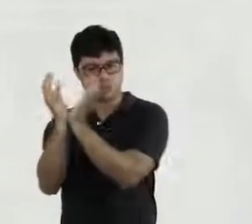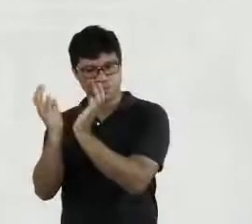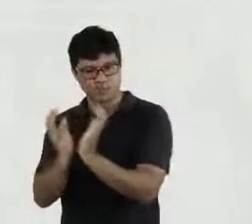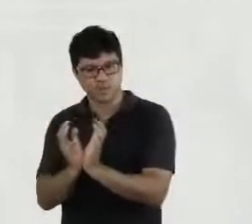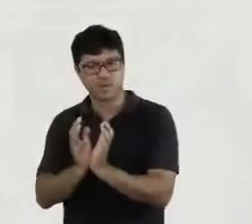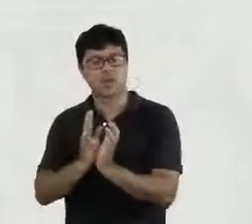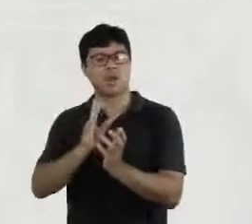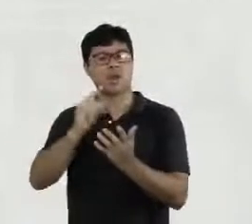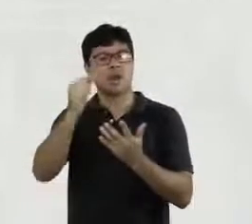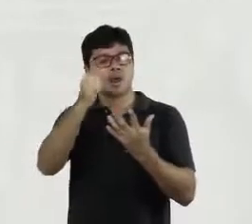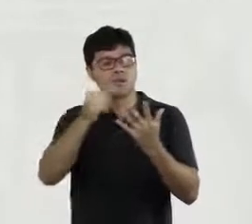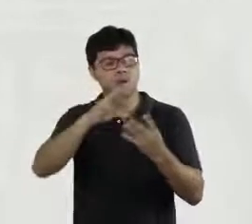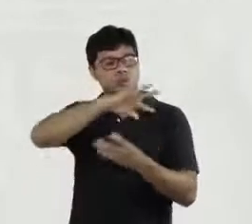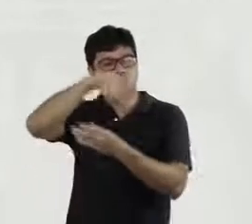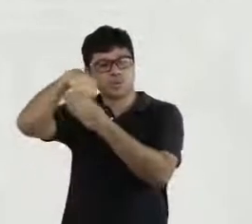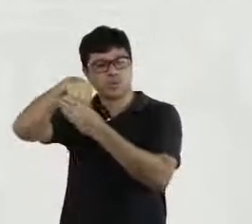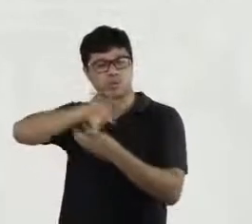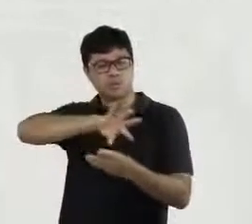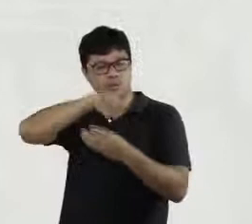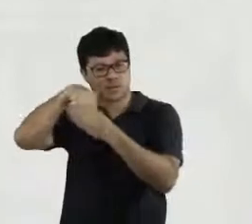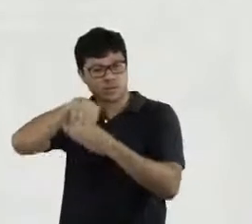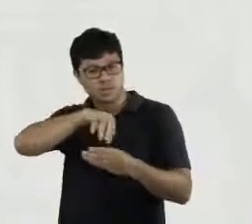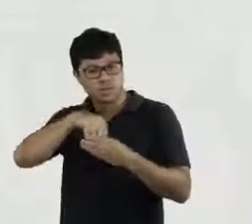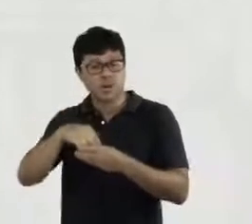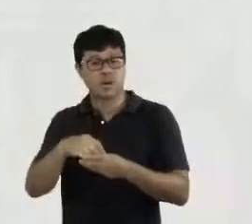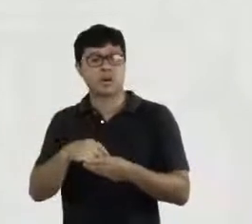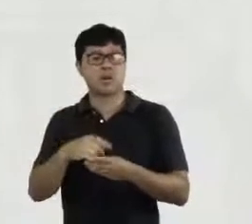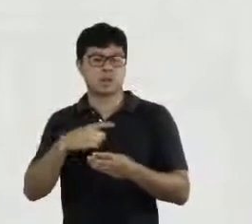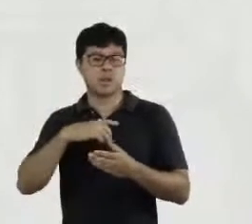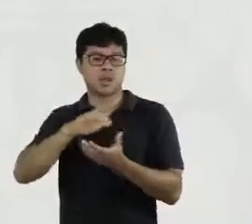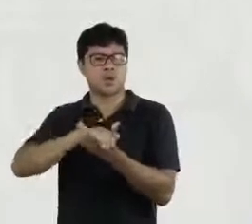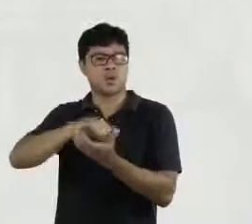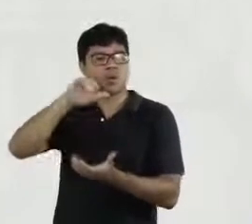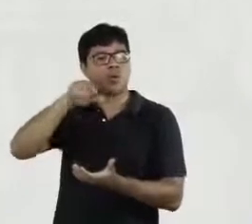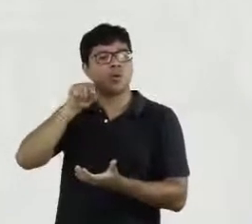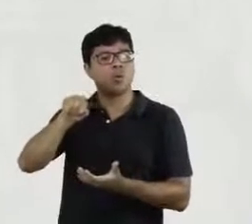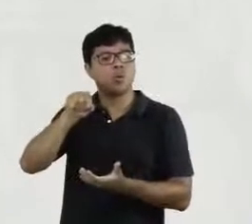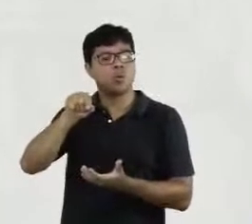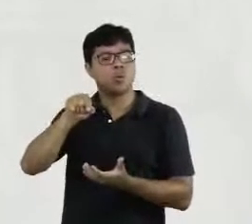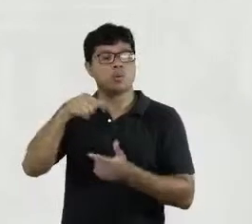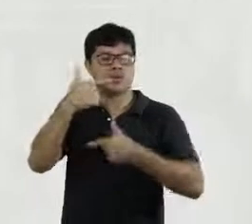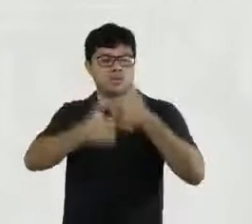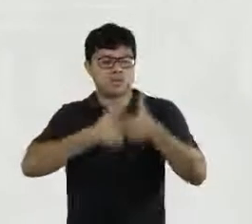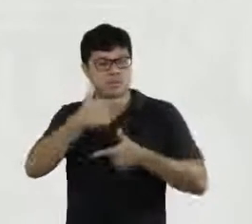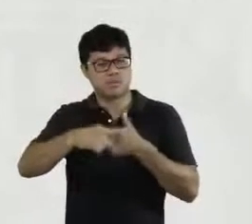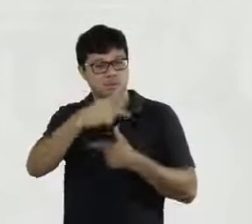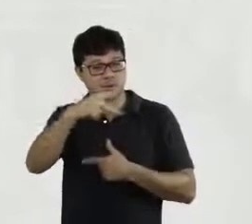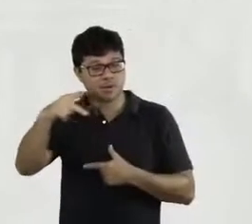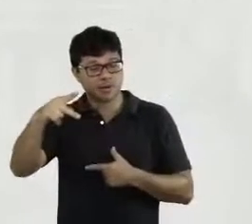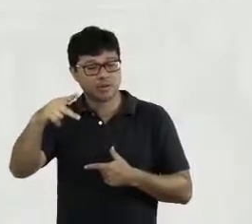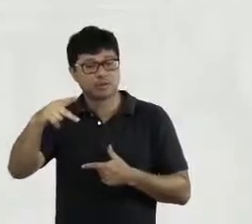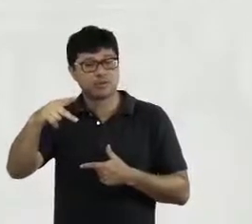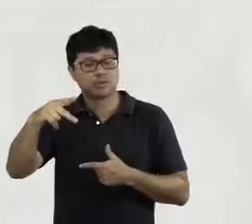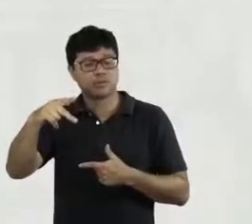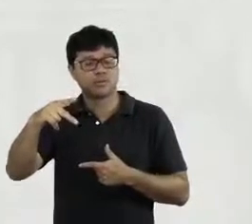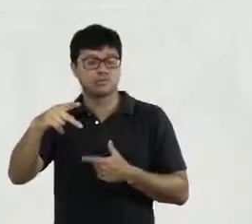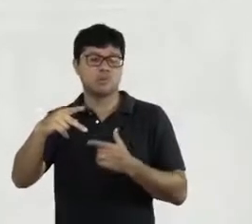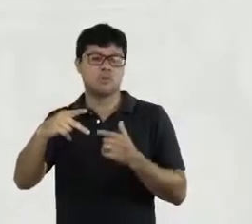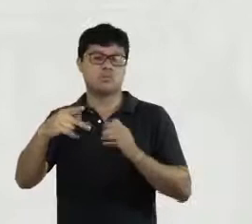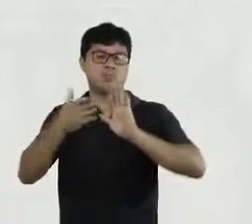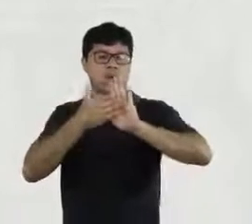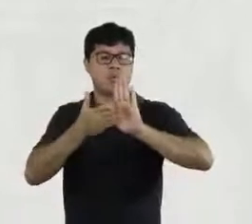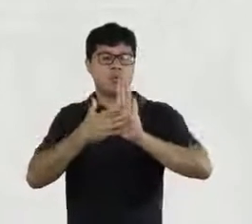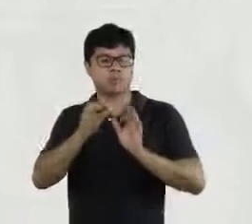a reunião conforme o escopo de organização do seu trabalho, do trabalho proposto,